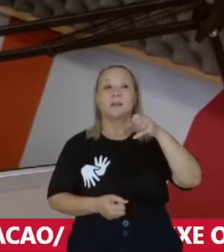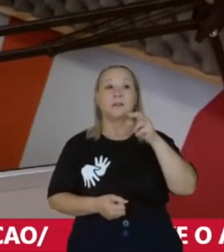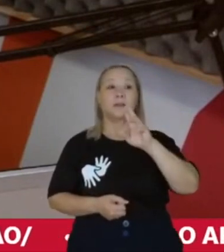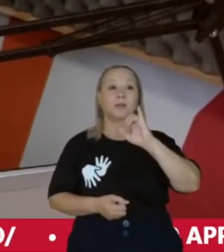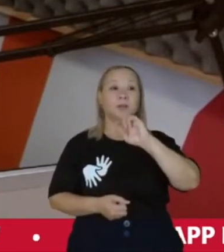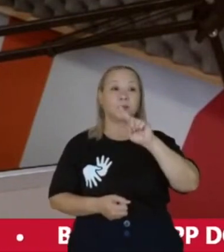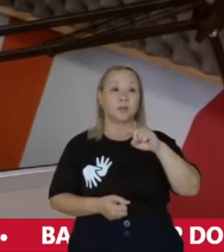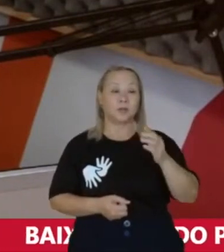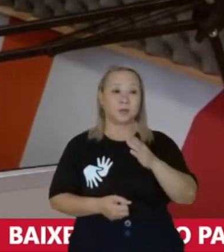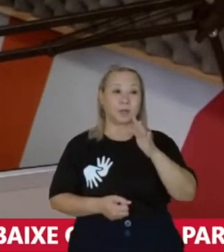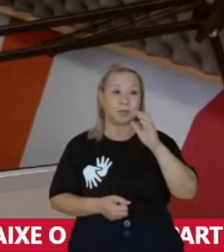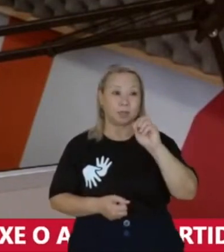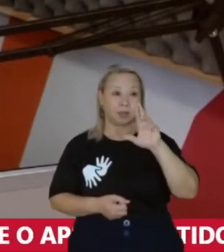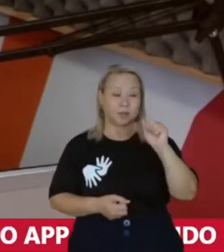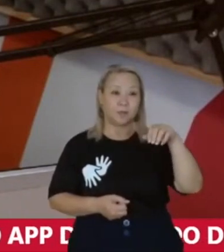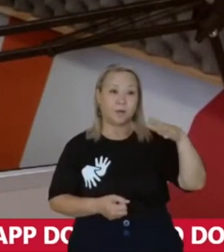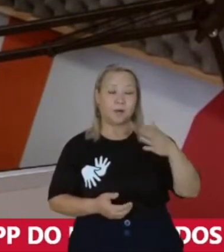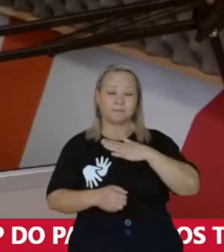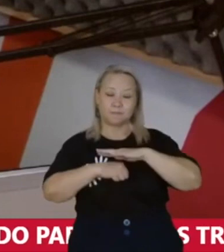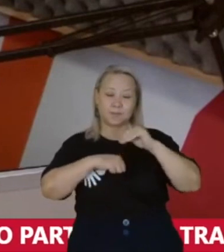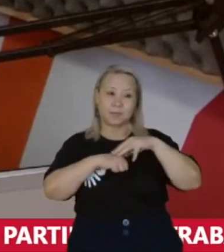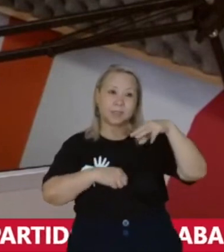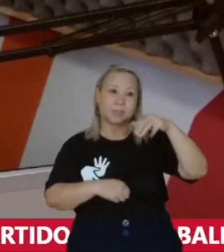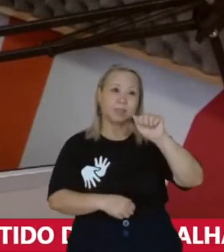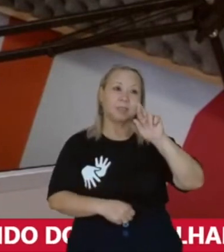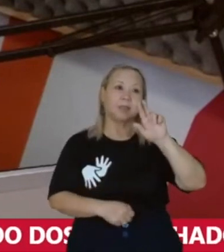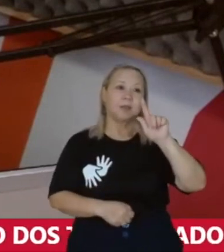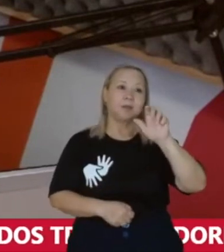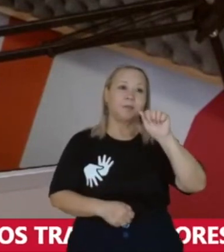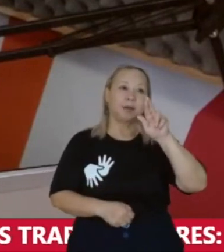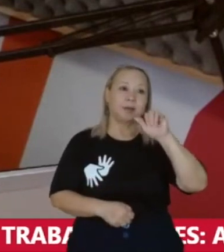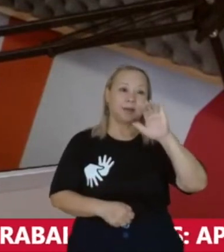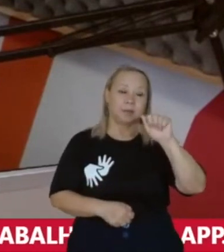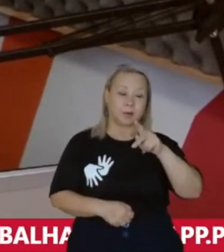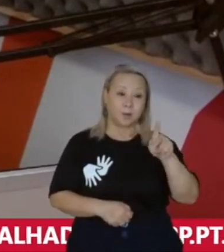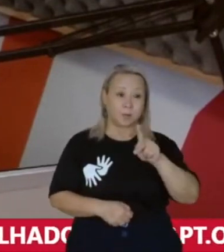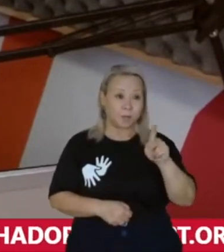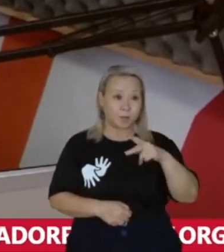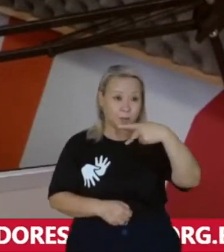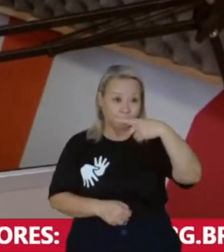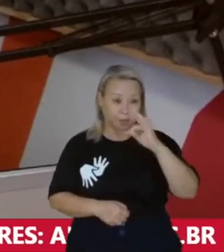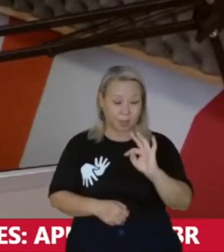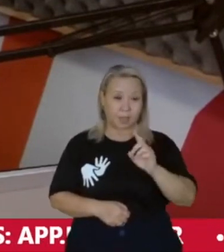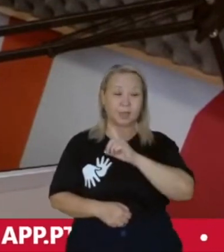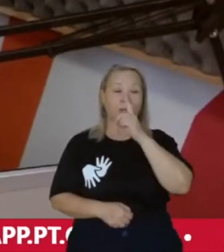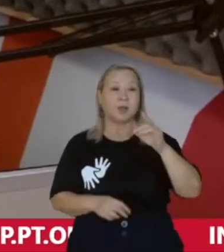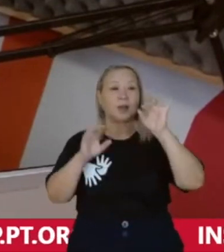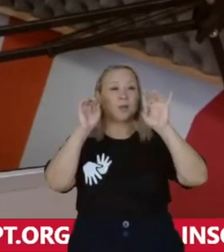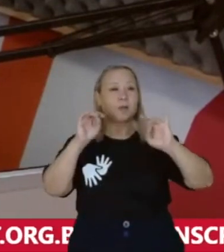a nossa querida Margarida Salomão. Mais uma professora do PT para esse dia tão especial que